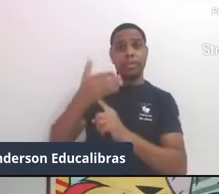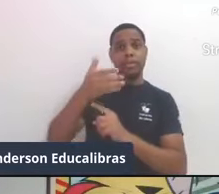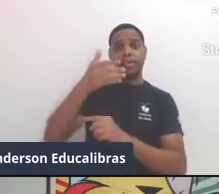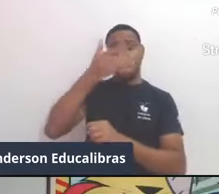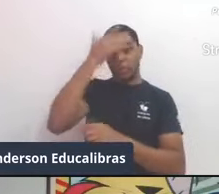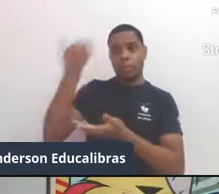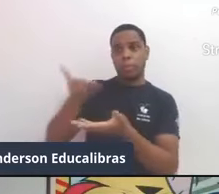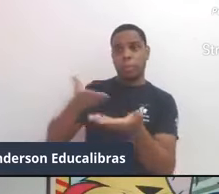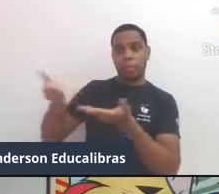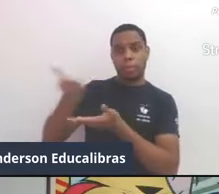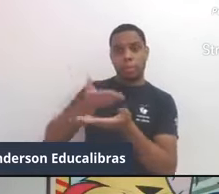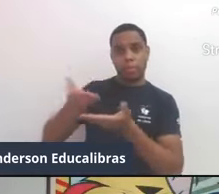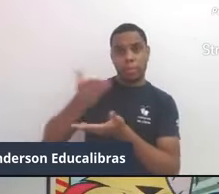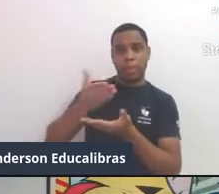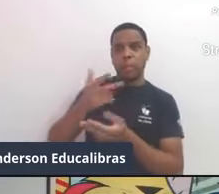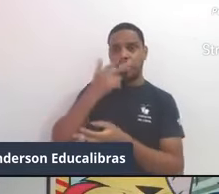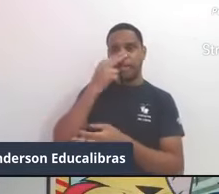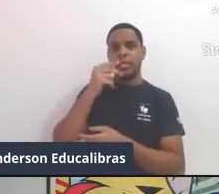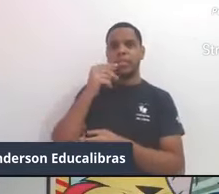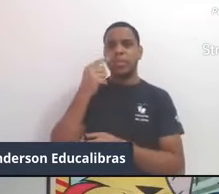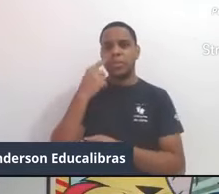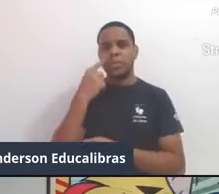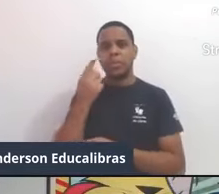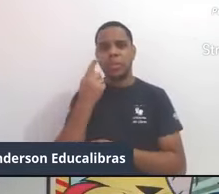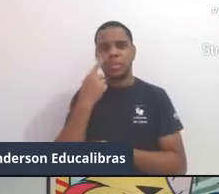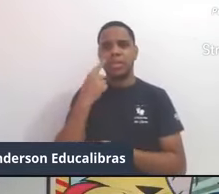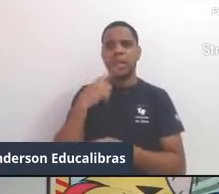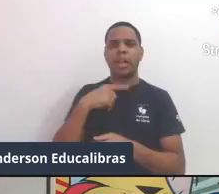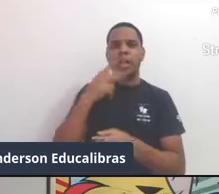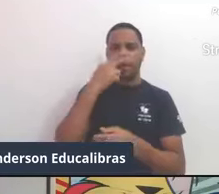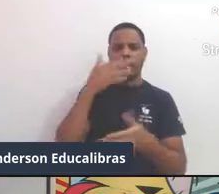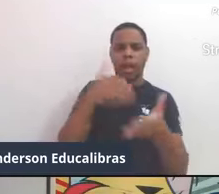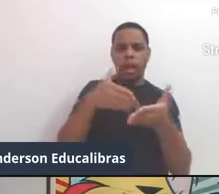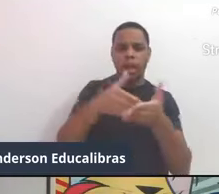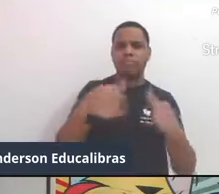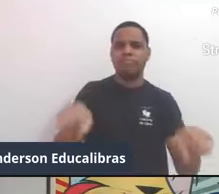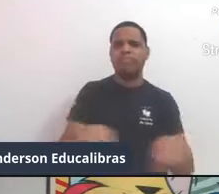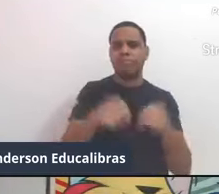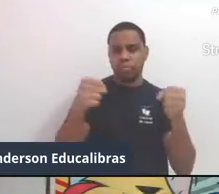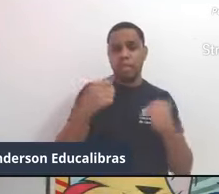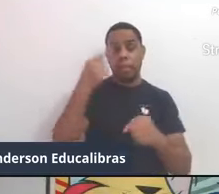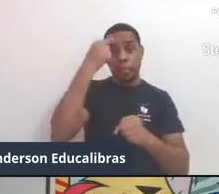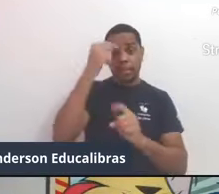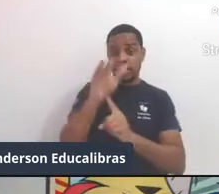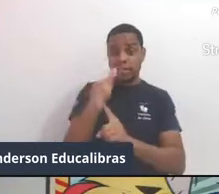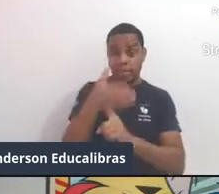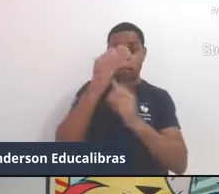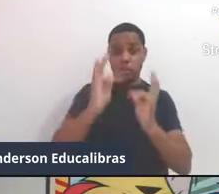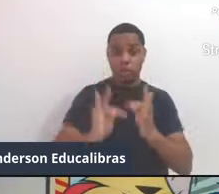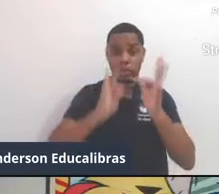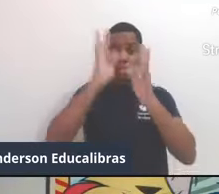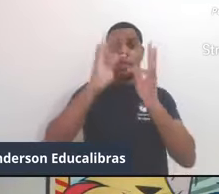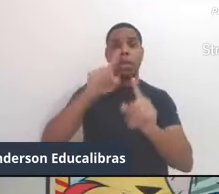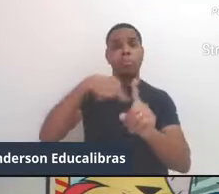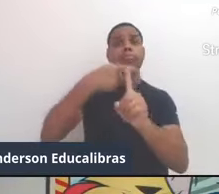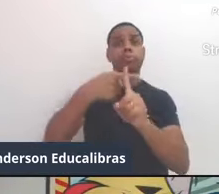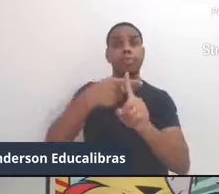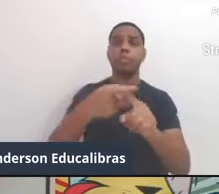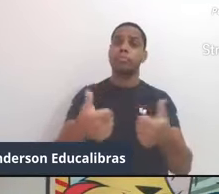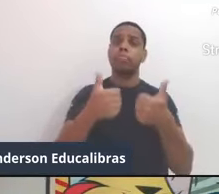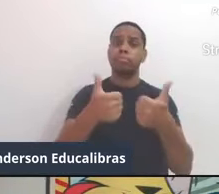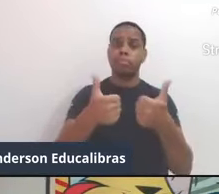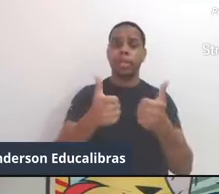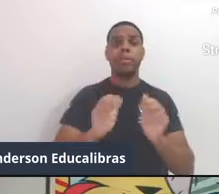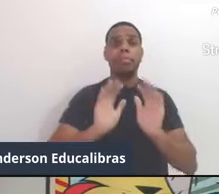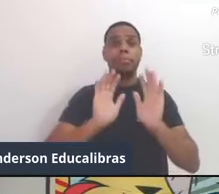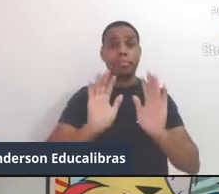mais tão claro, a gente rompeu um pouco essa etapa, então olhar a tecnologia num aspecto muito positivo, mas, por outro